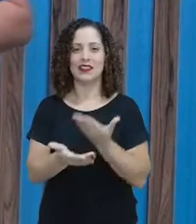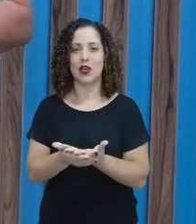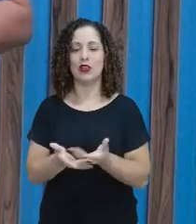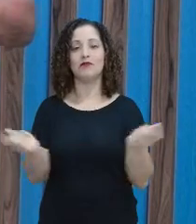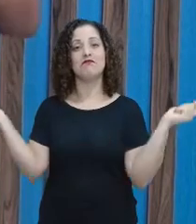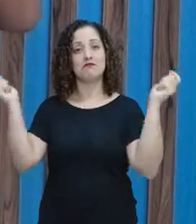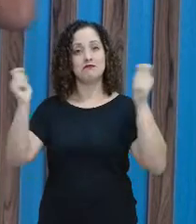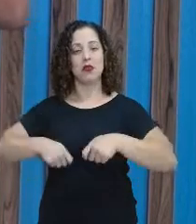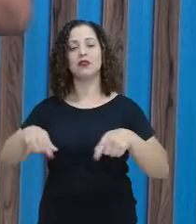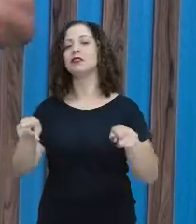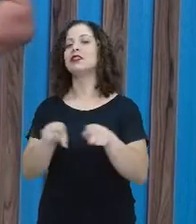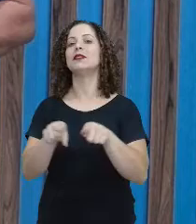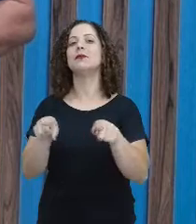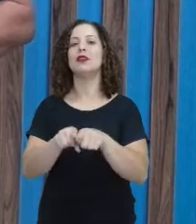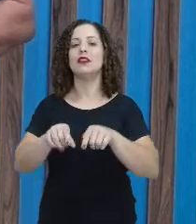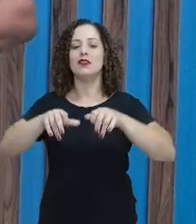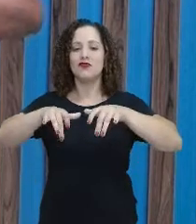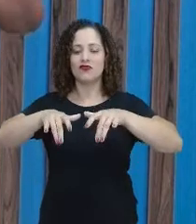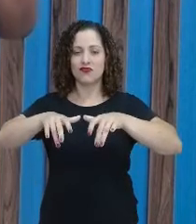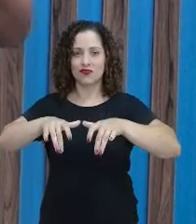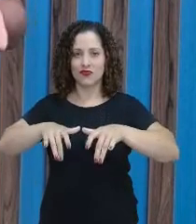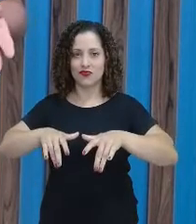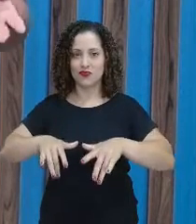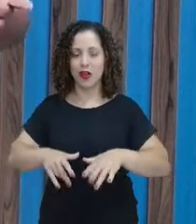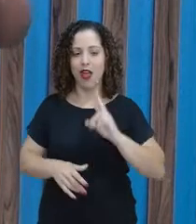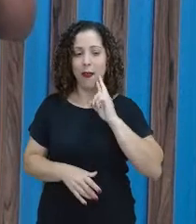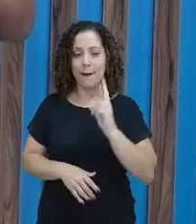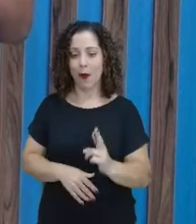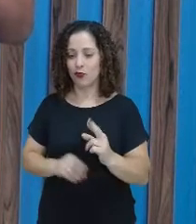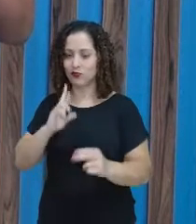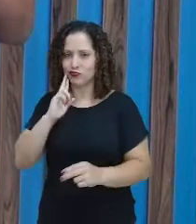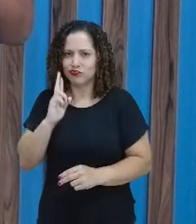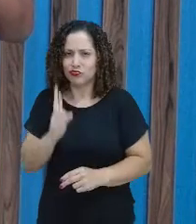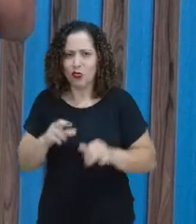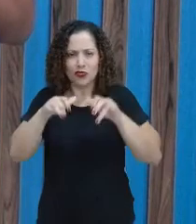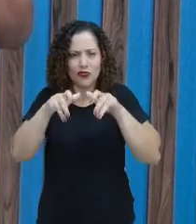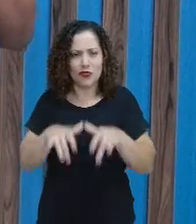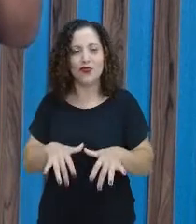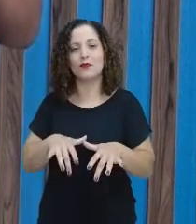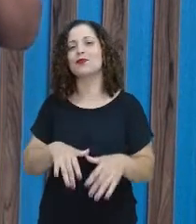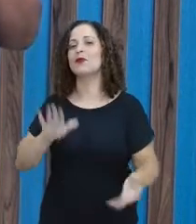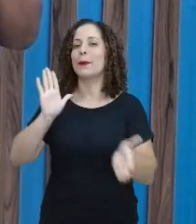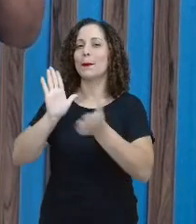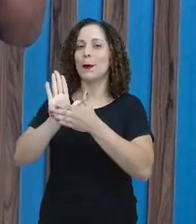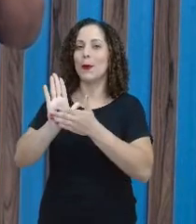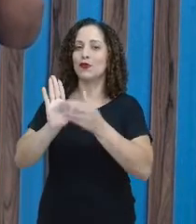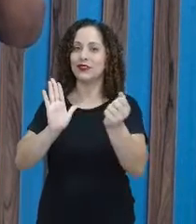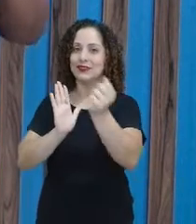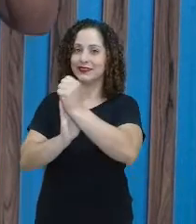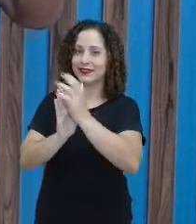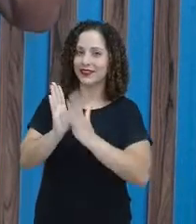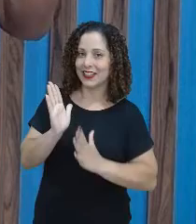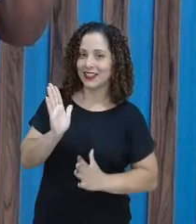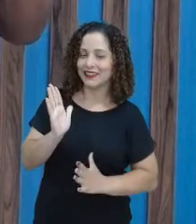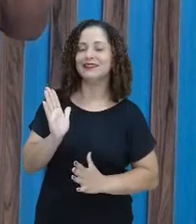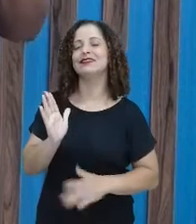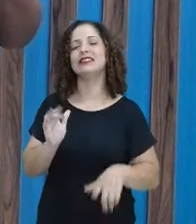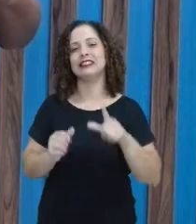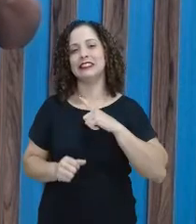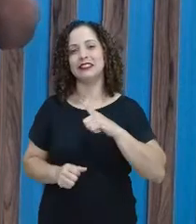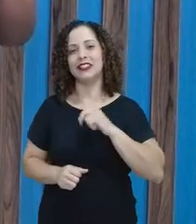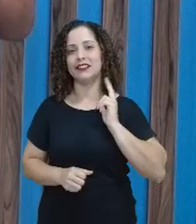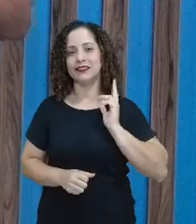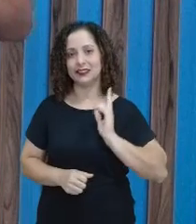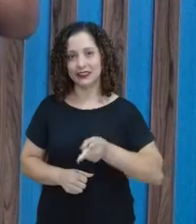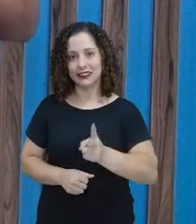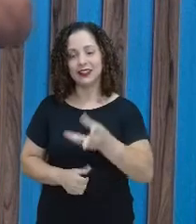você também pode colocar lá nos comentários as respostas para aquelas propostas de atividades que eu deixo ao final de cada